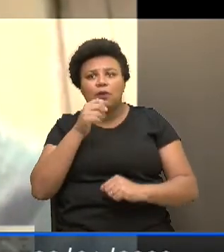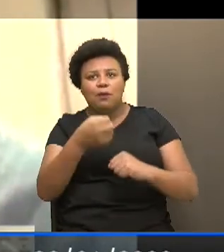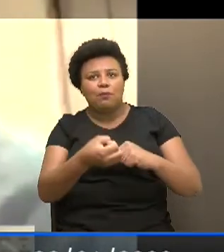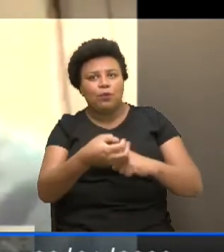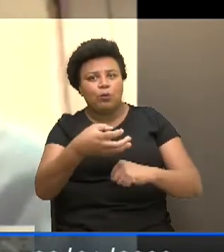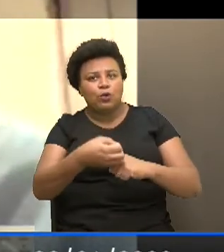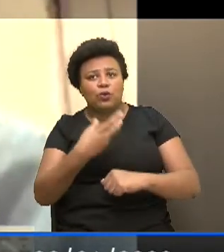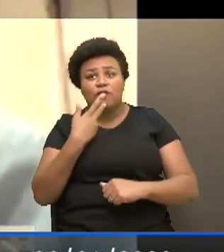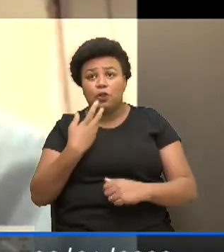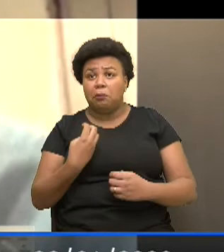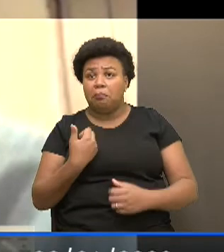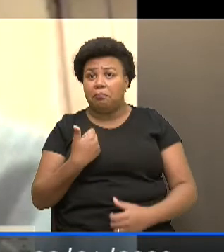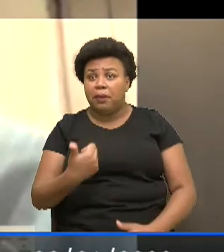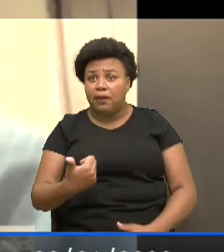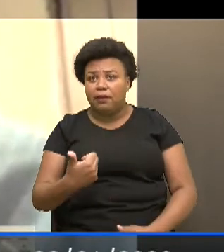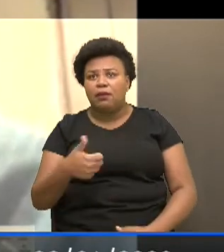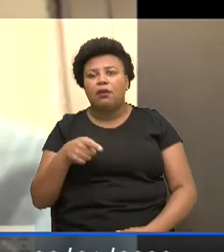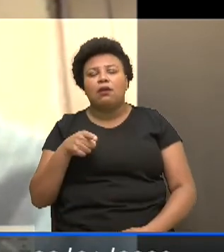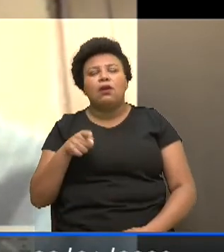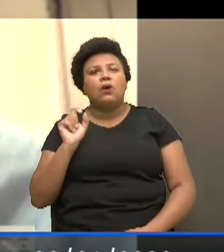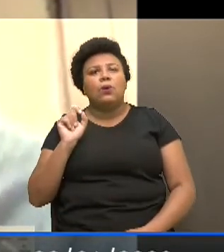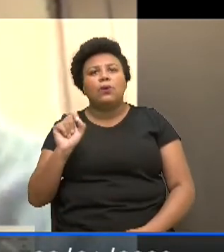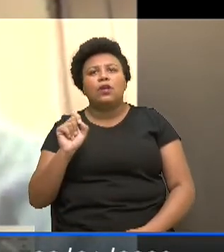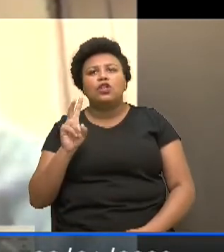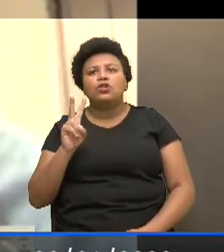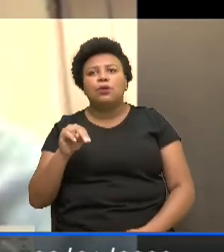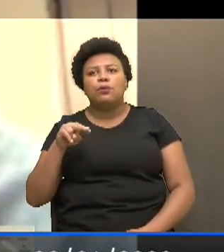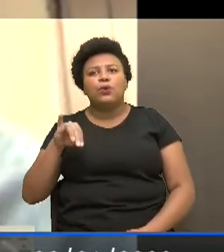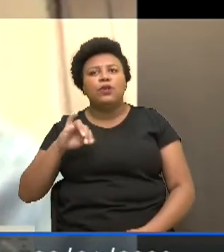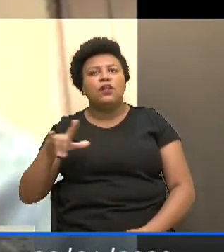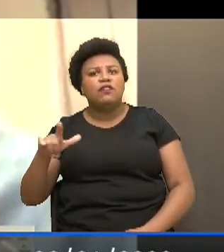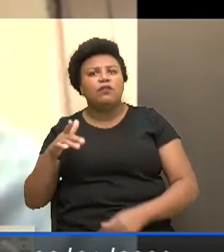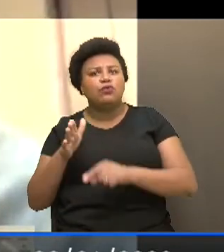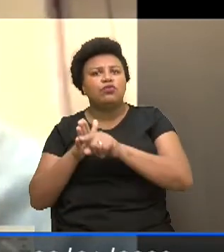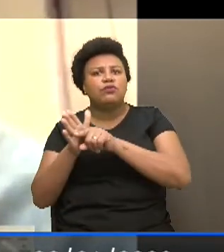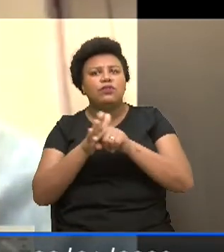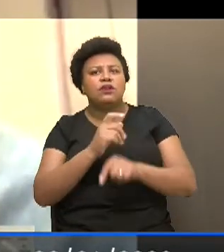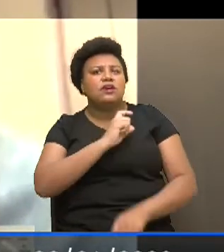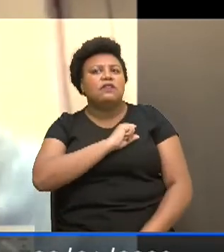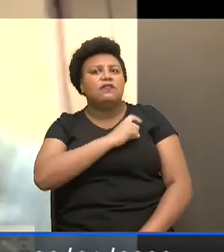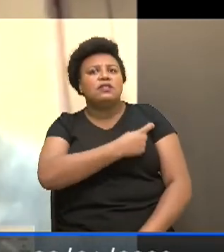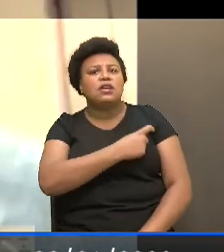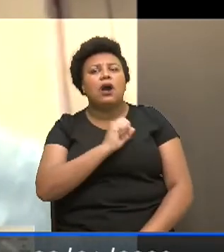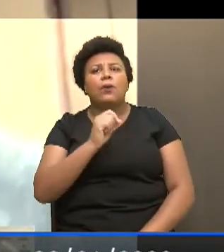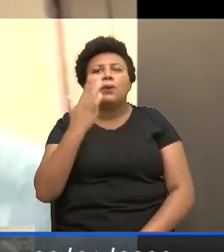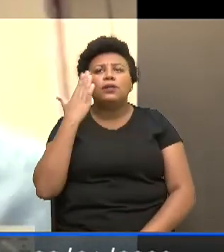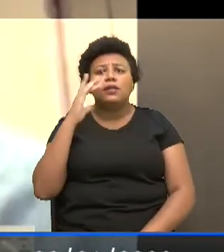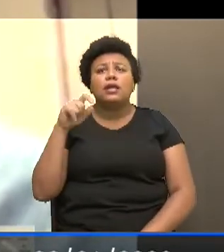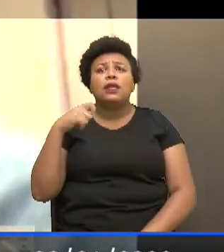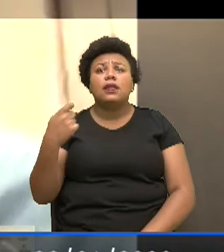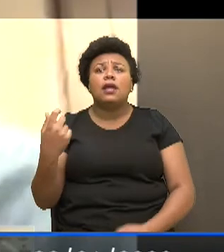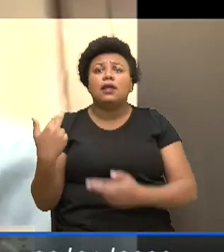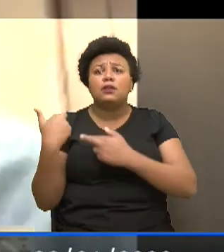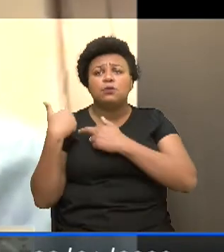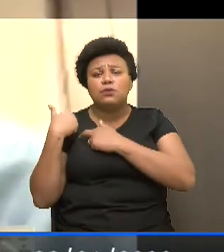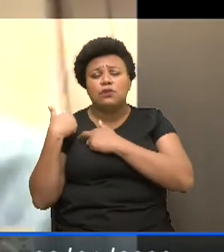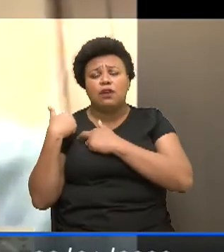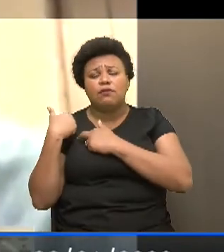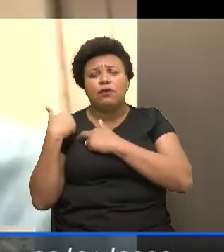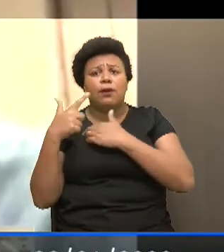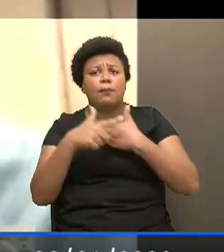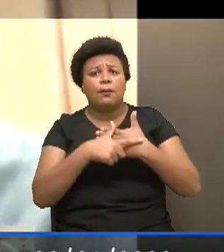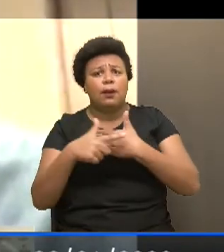falou muito bem, dos níveis de fiscalização, entender como é que as responsabilidades, né?